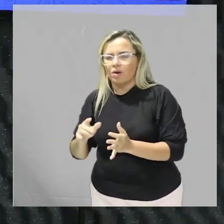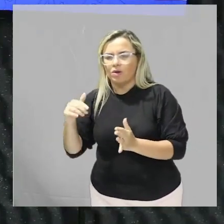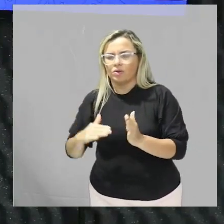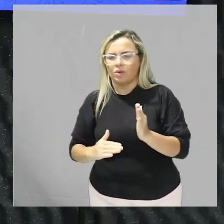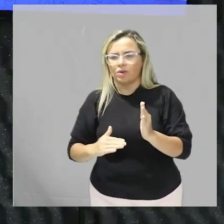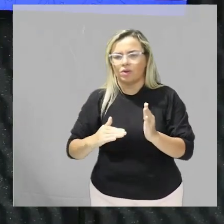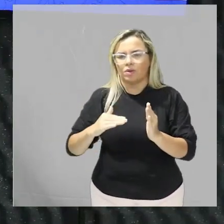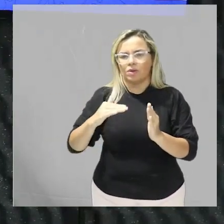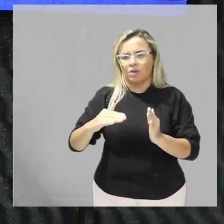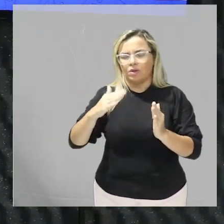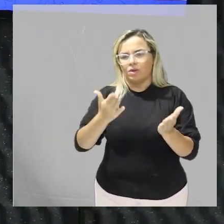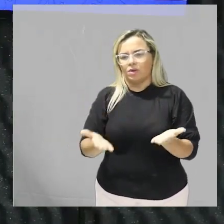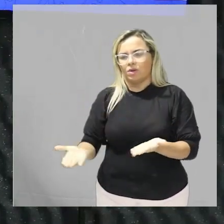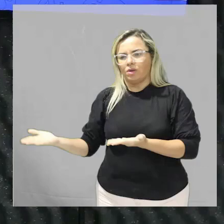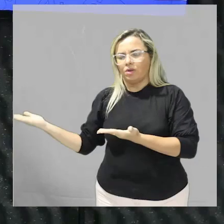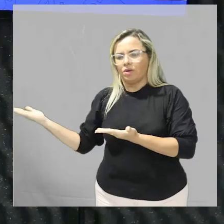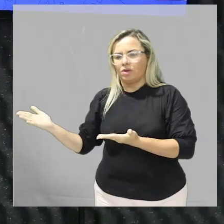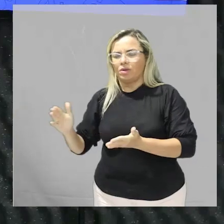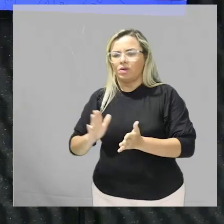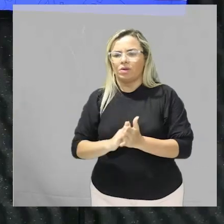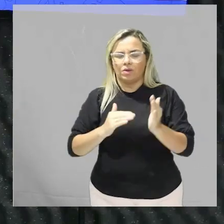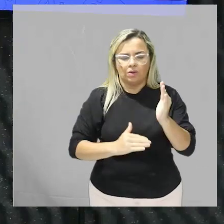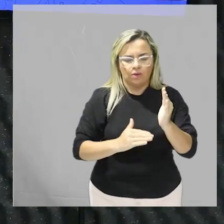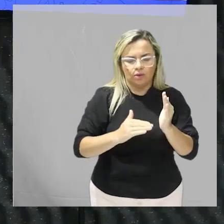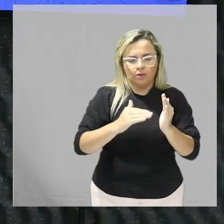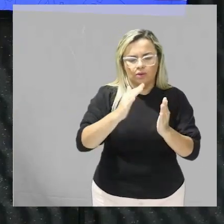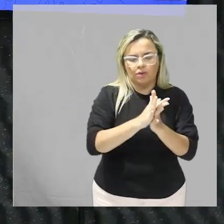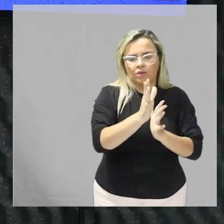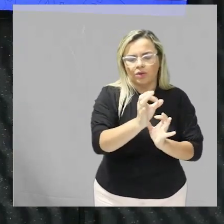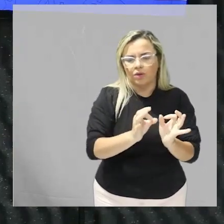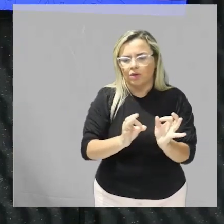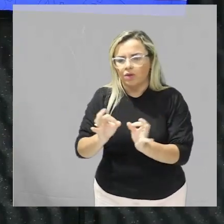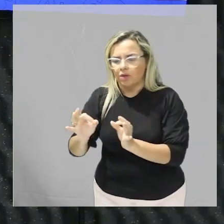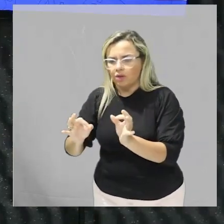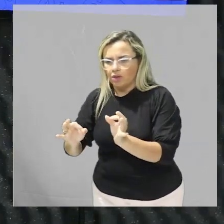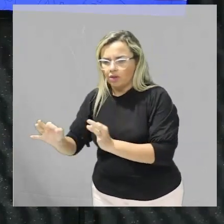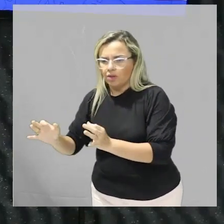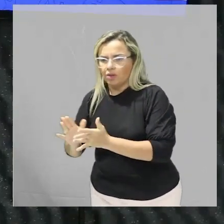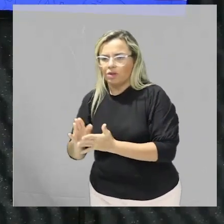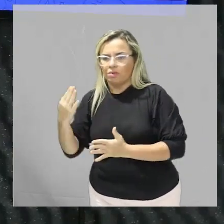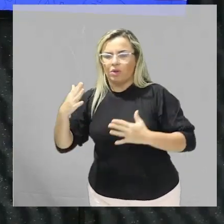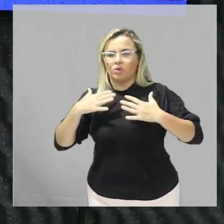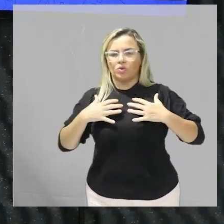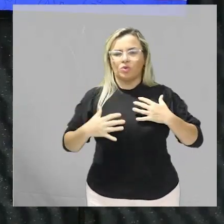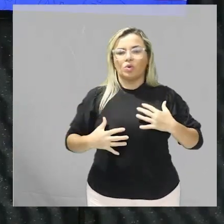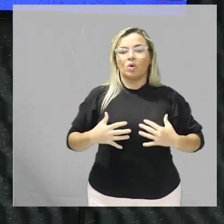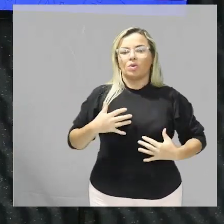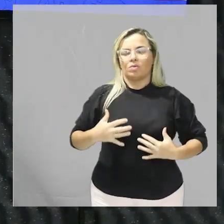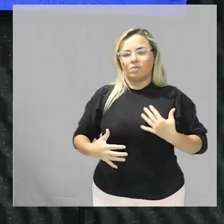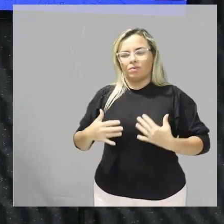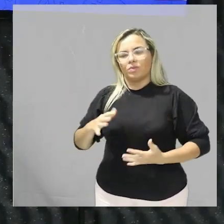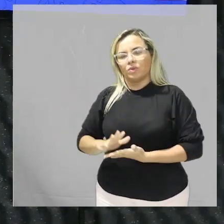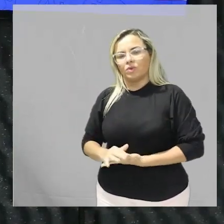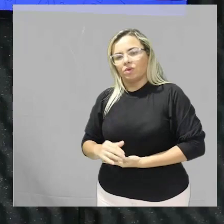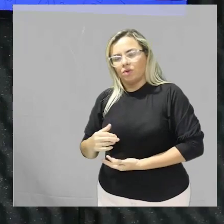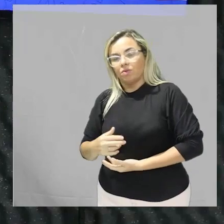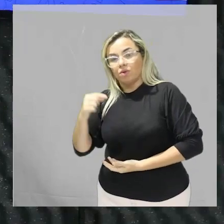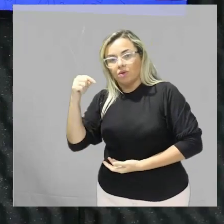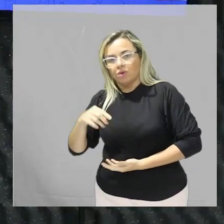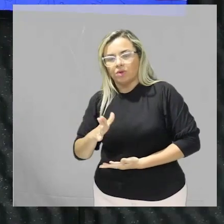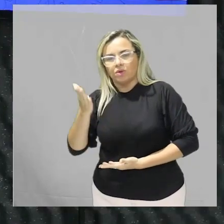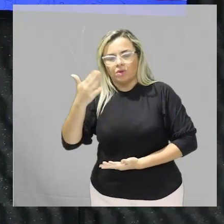hierárquica, né, dos níveis de organização biológica. Vamos entender que nós, seres